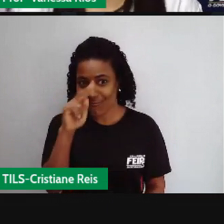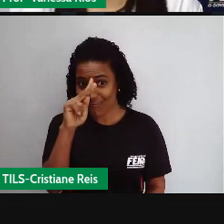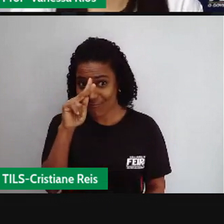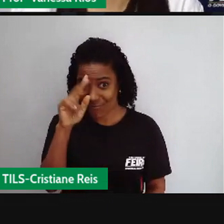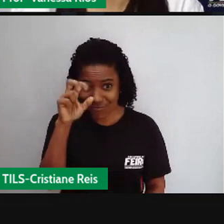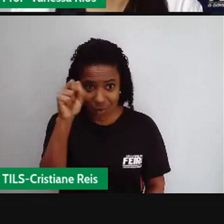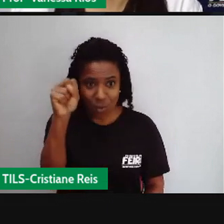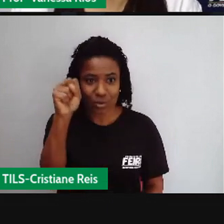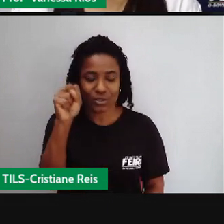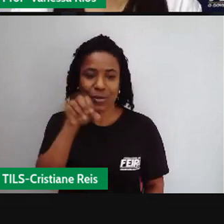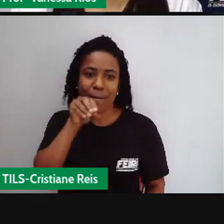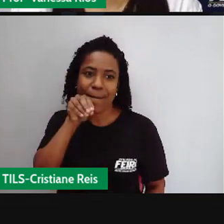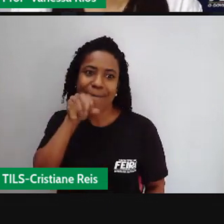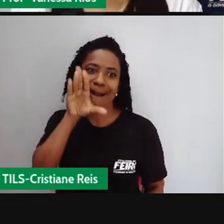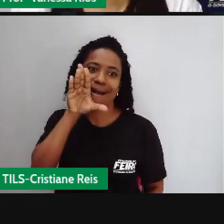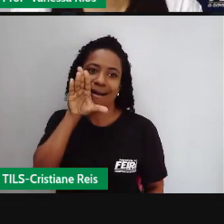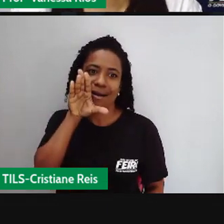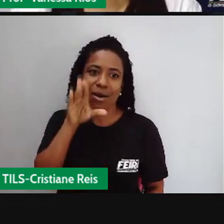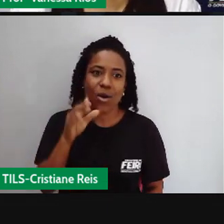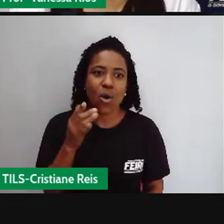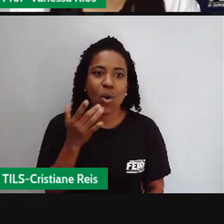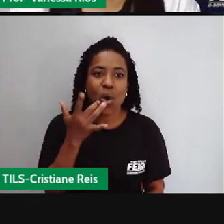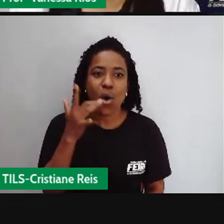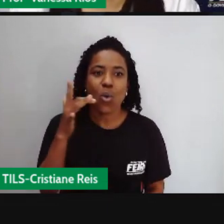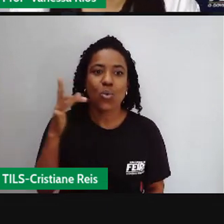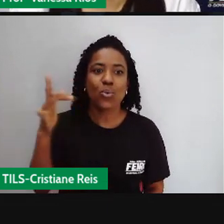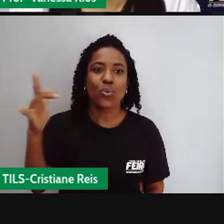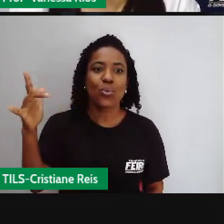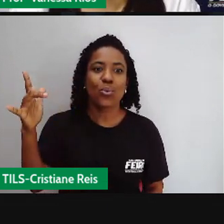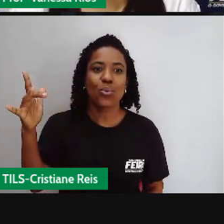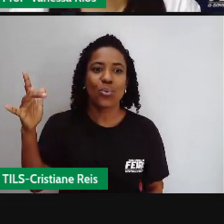se eu estivesse chamando, ó. Ouro!